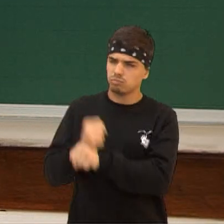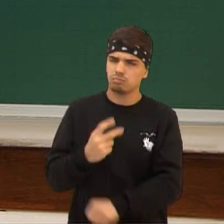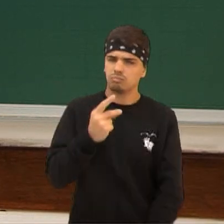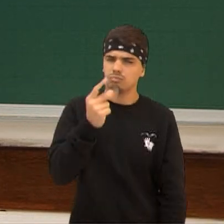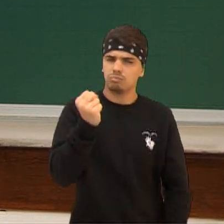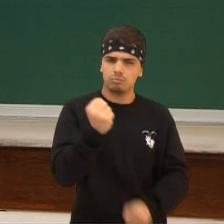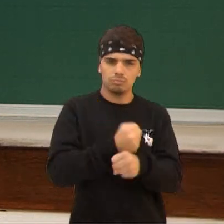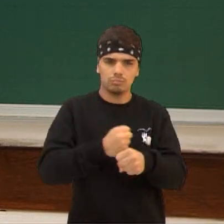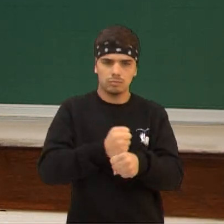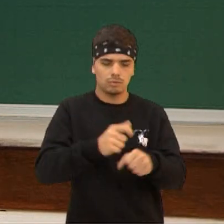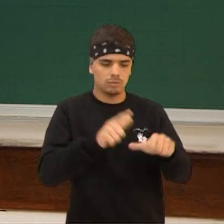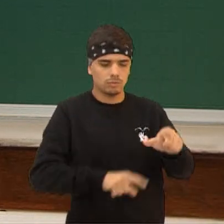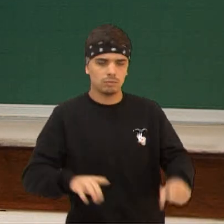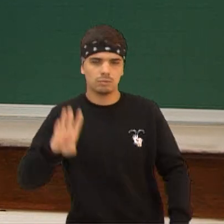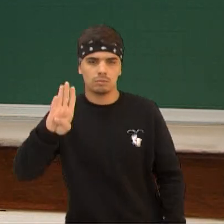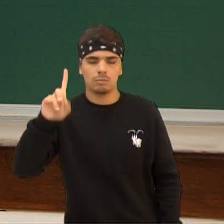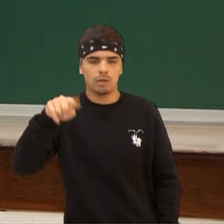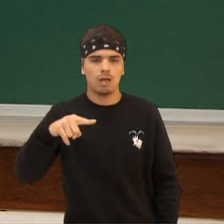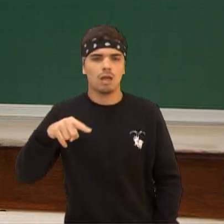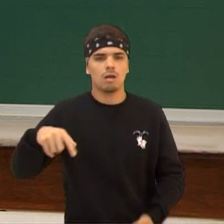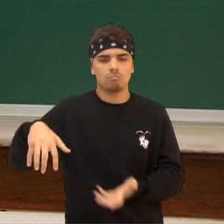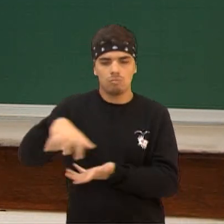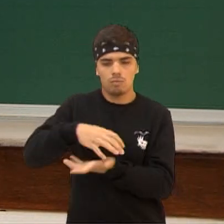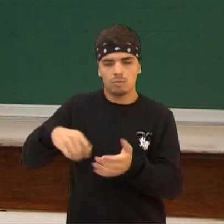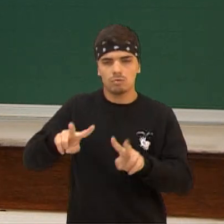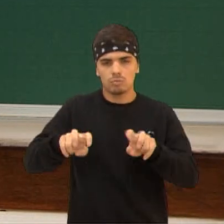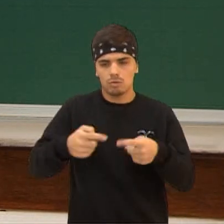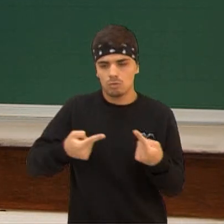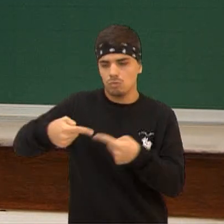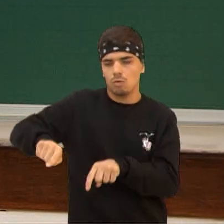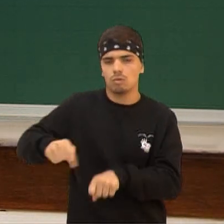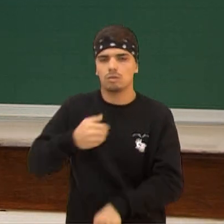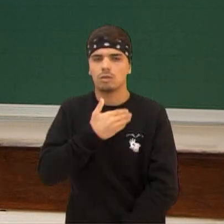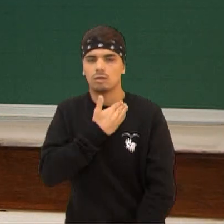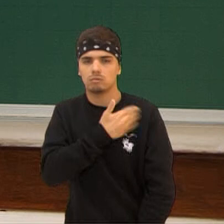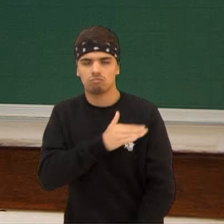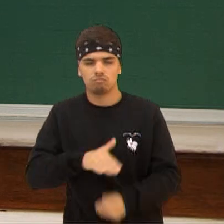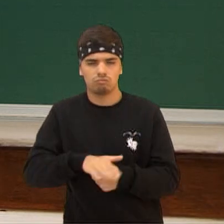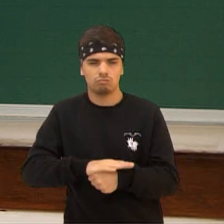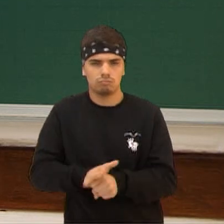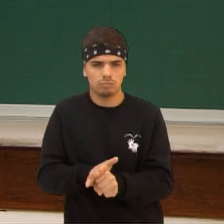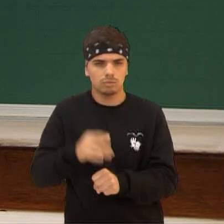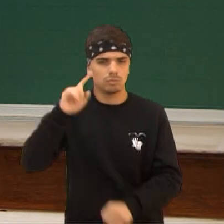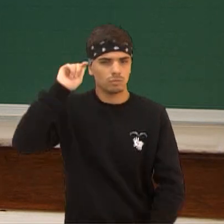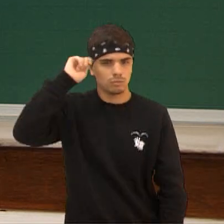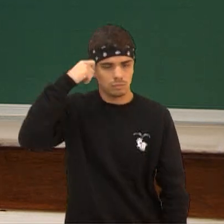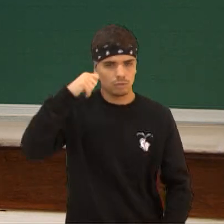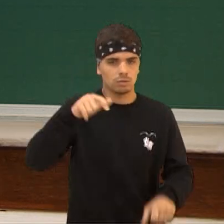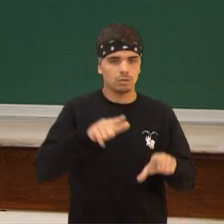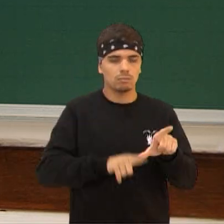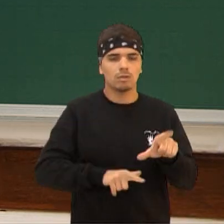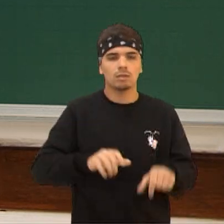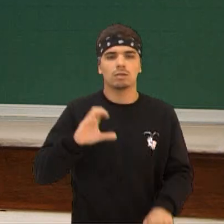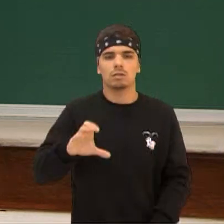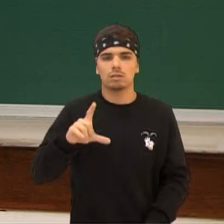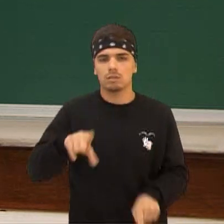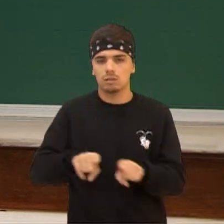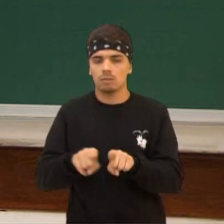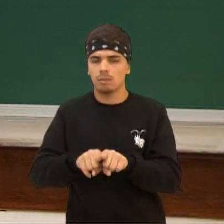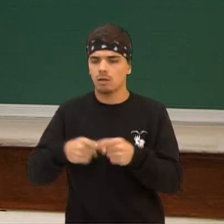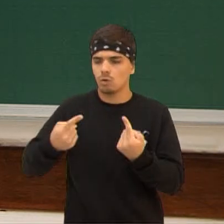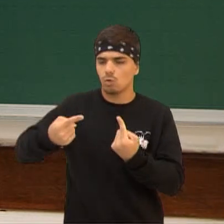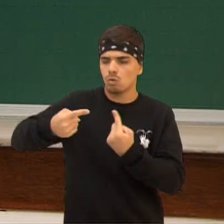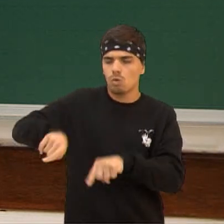B, é um movimento apenas contra o racismo. Ou letra C, é um movimento contra o racismo e a